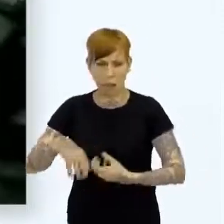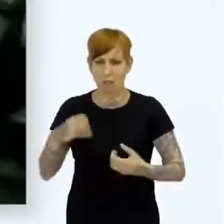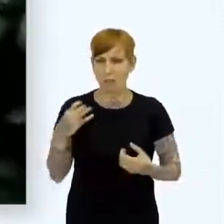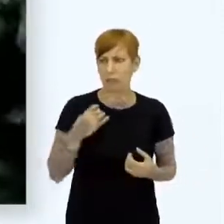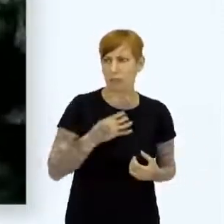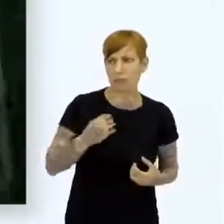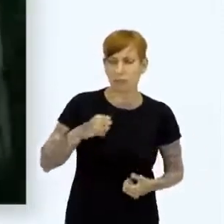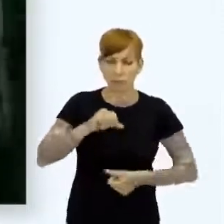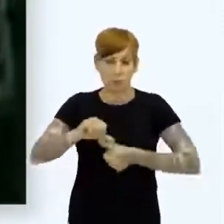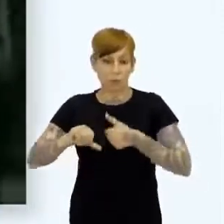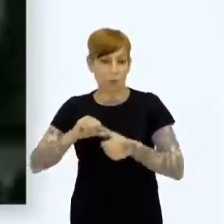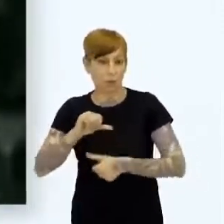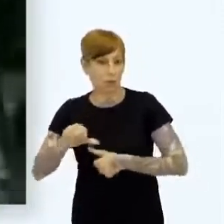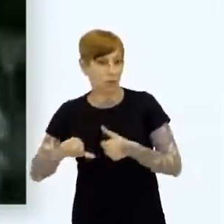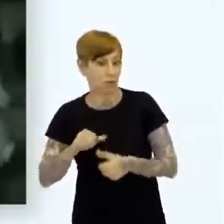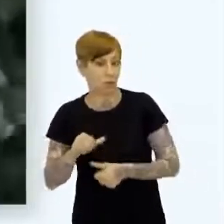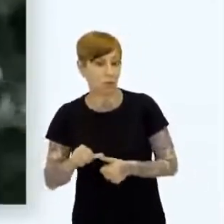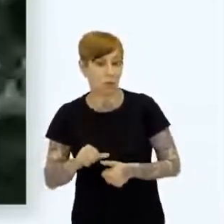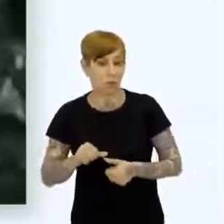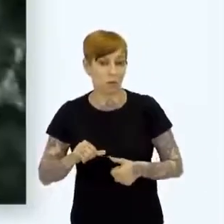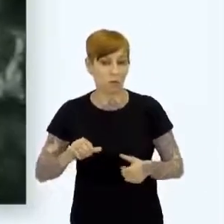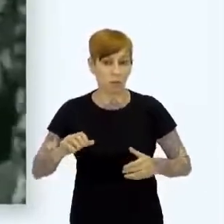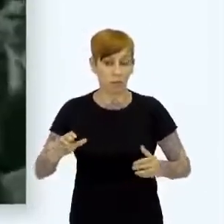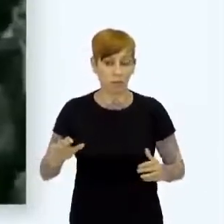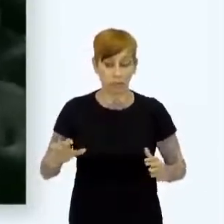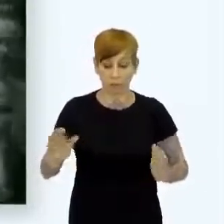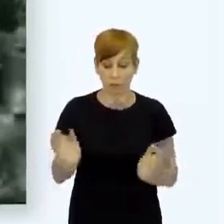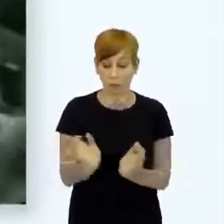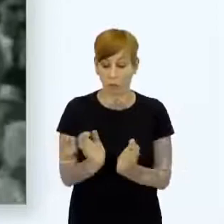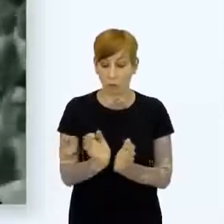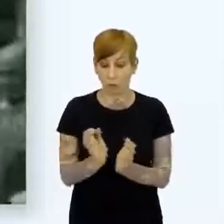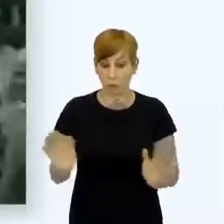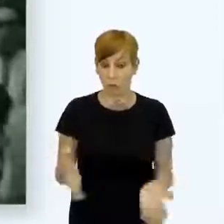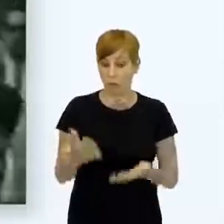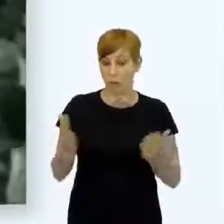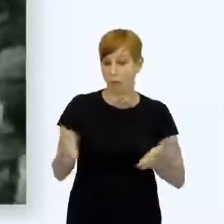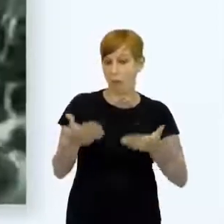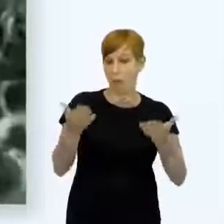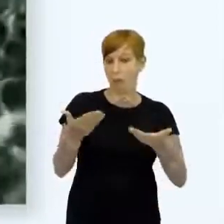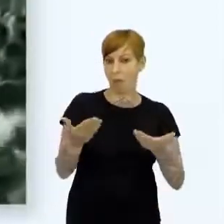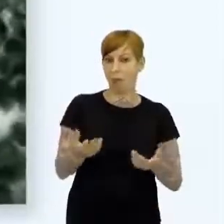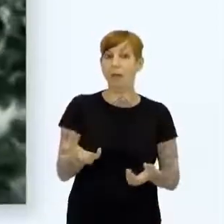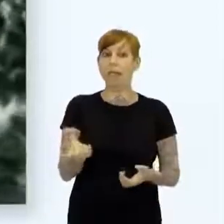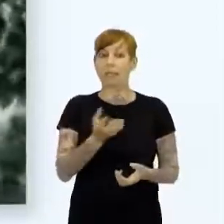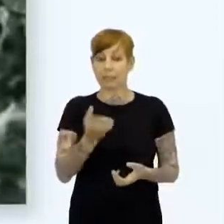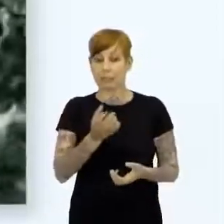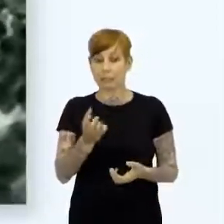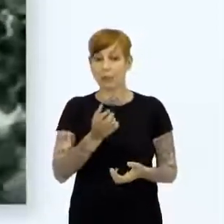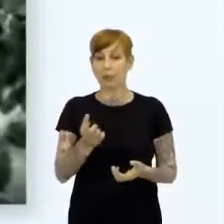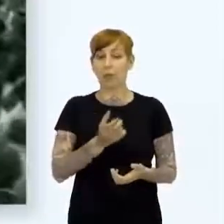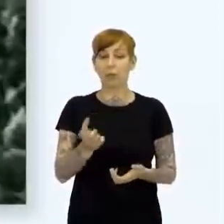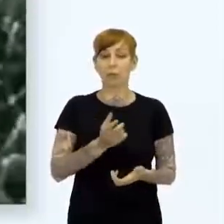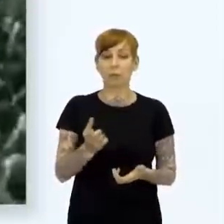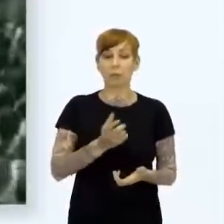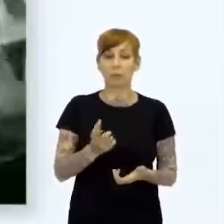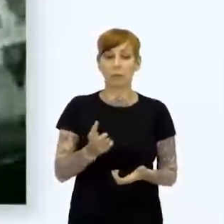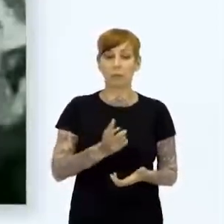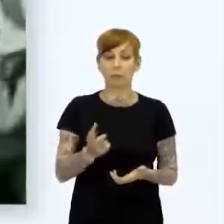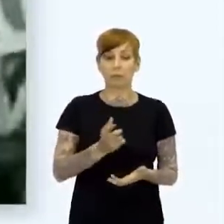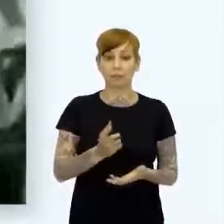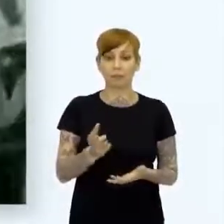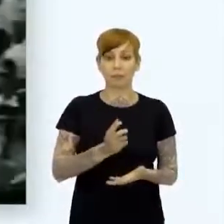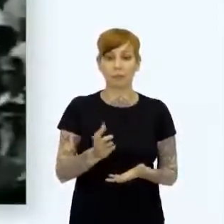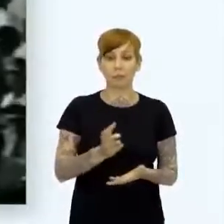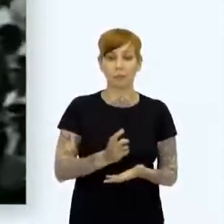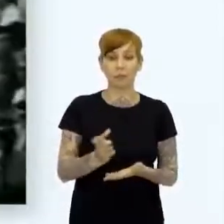medo das reformas aumentaram um grupo de apoiadores do golpe. Empresários, industriais, políticos, profissionais